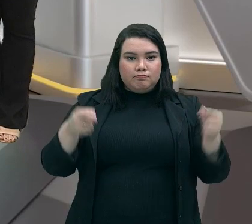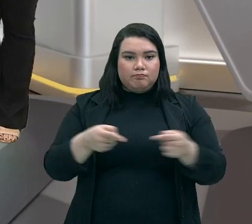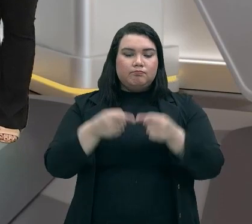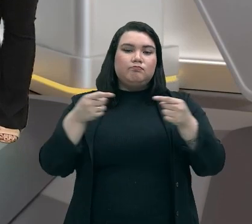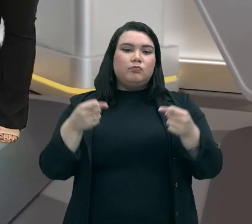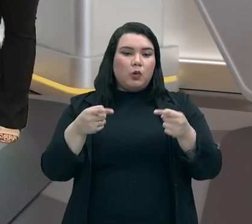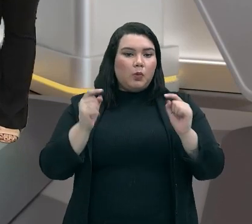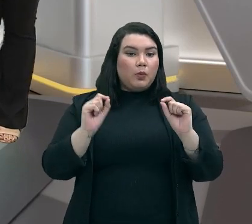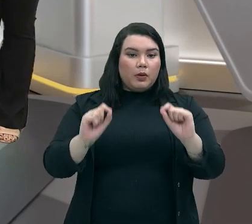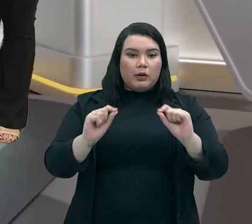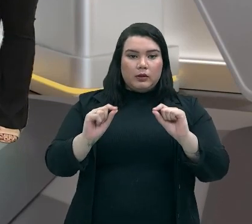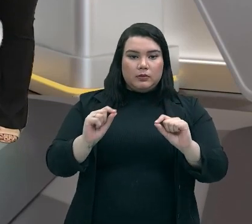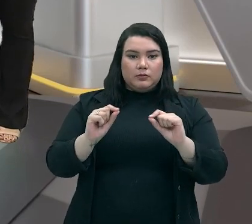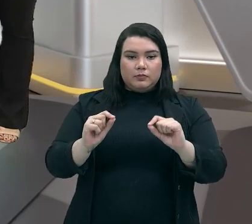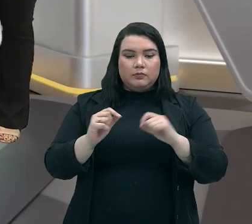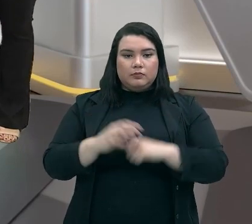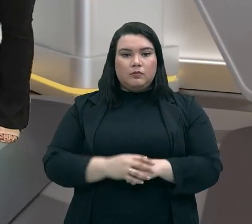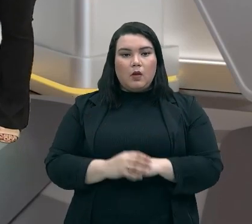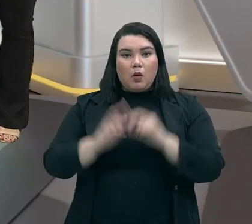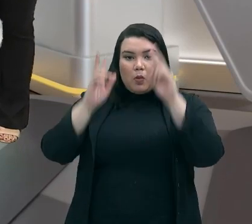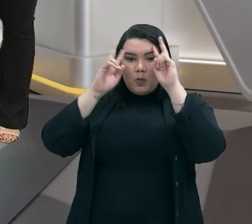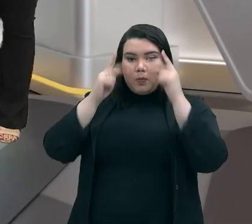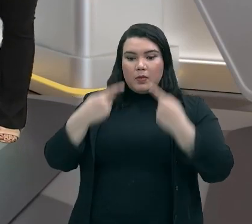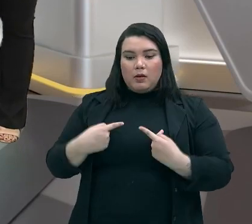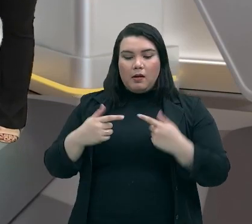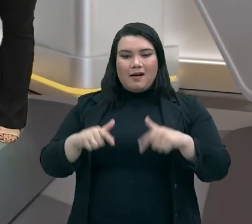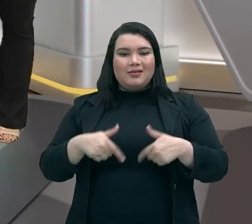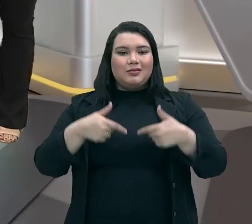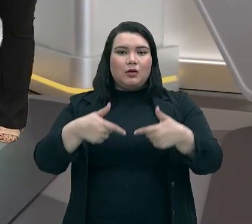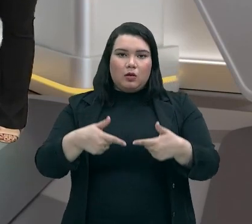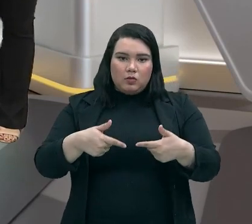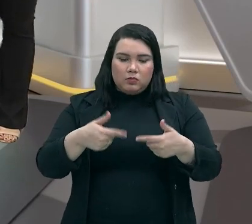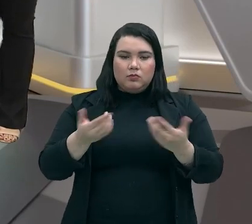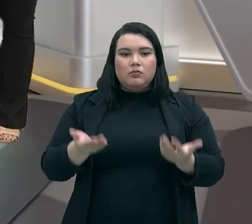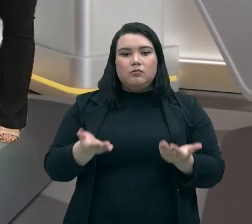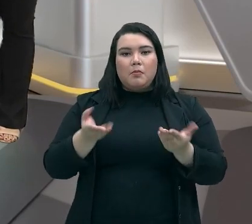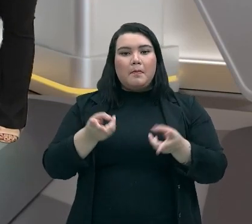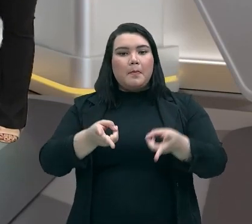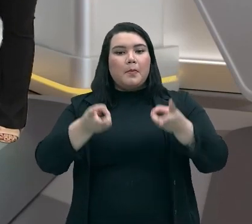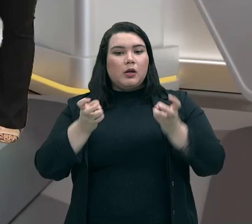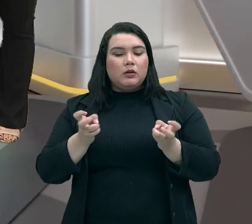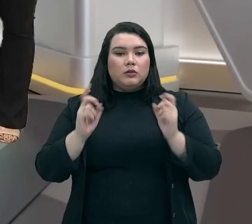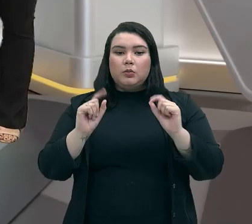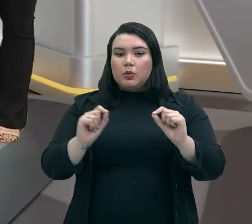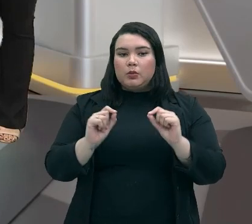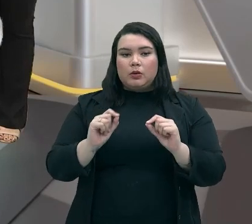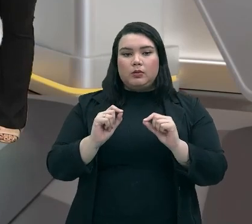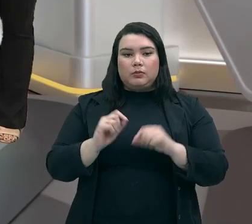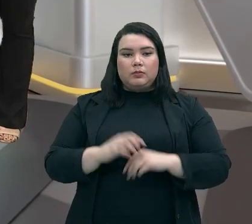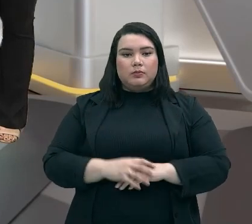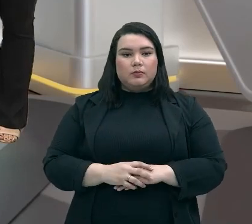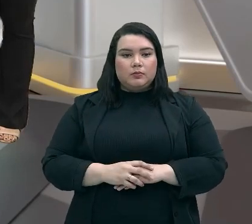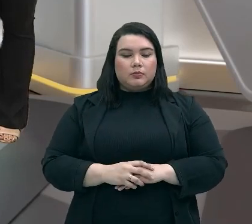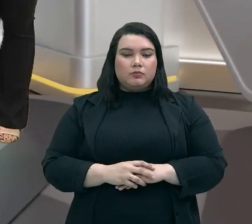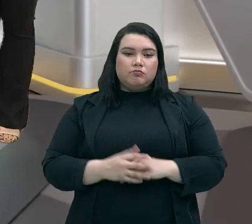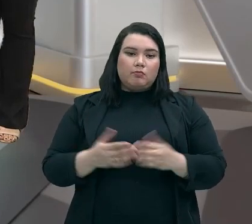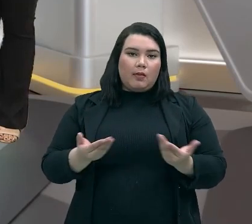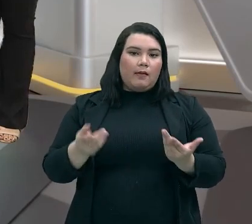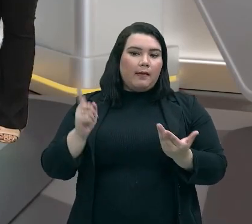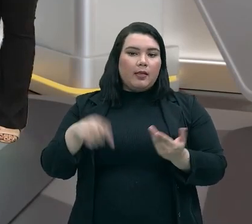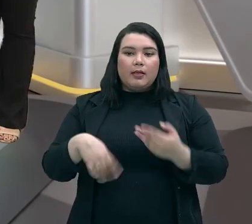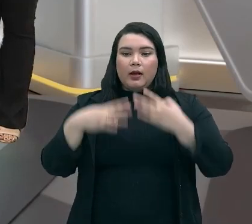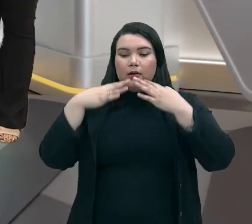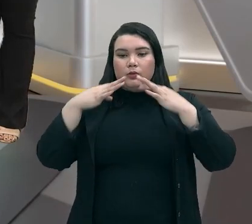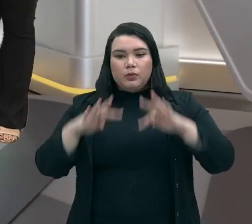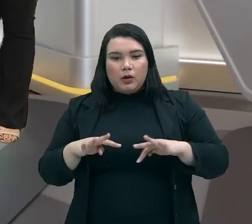ou indiretamente à atividade humana, né? Então, a gente percebe, né, que naturalmente o